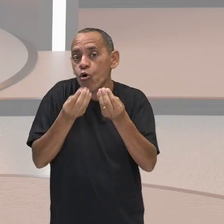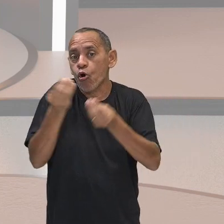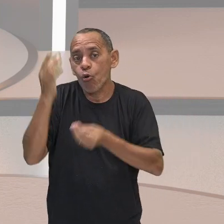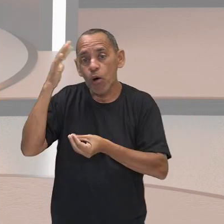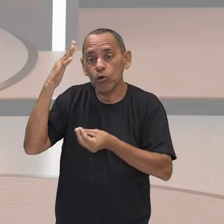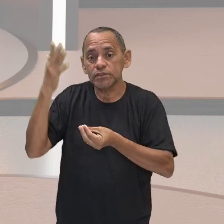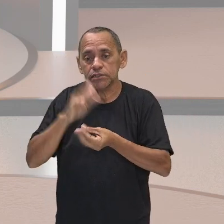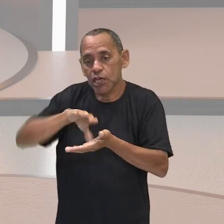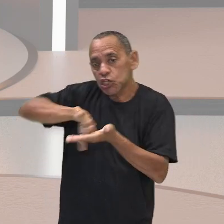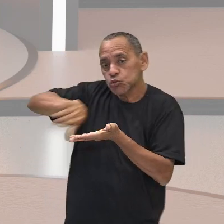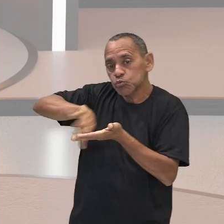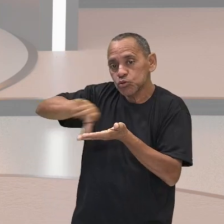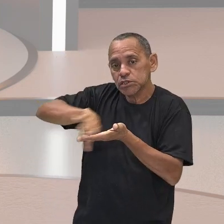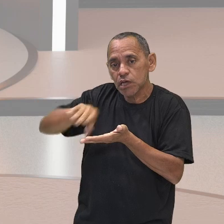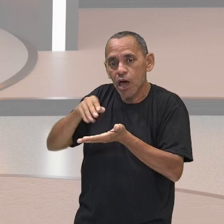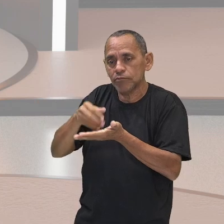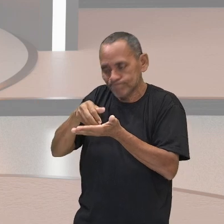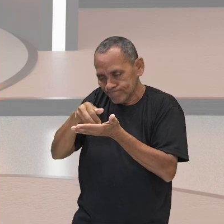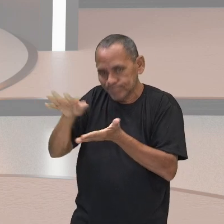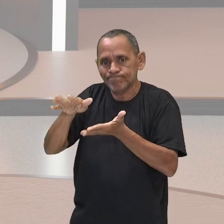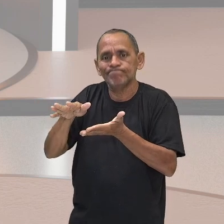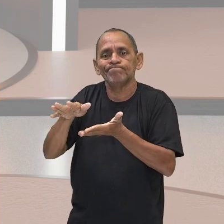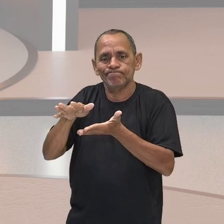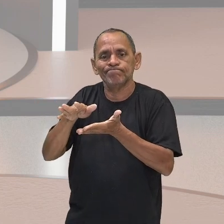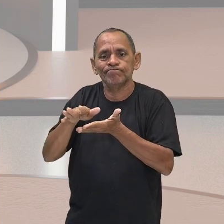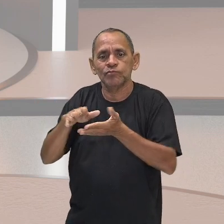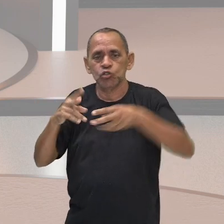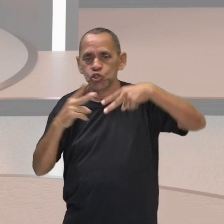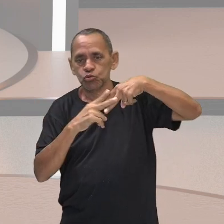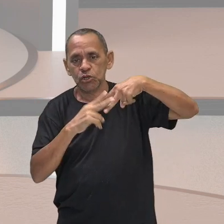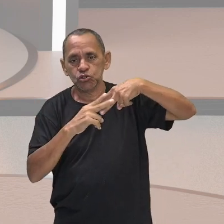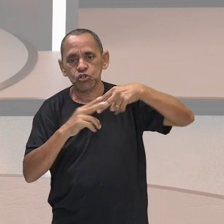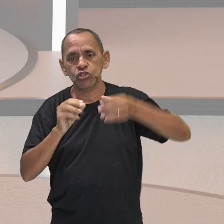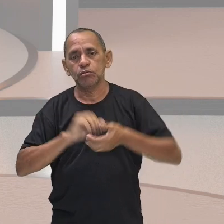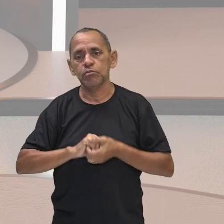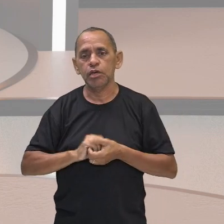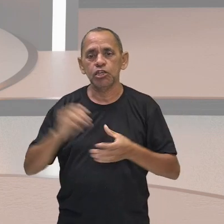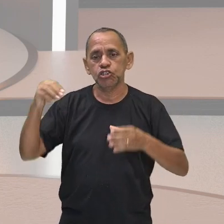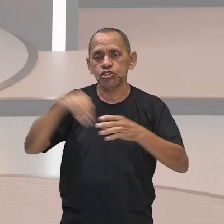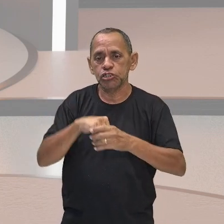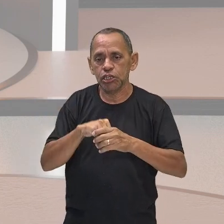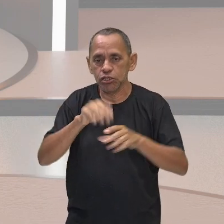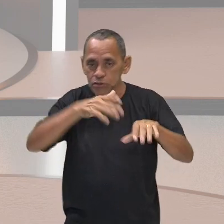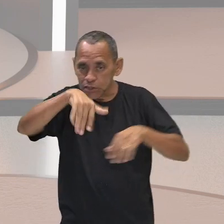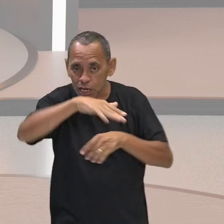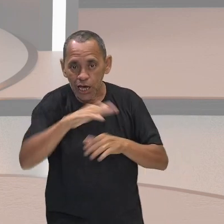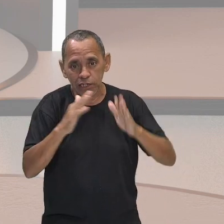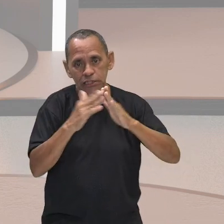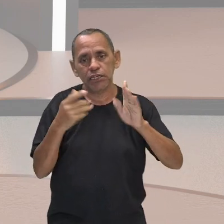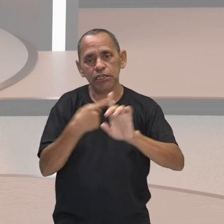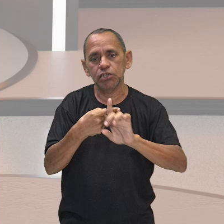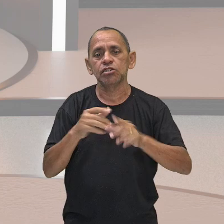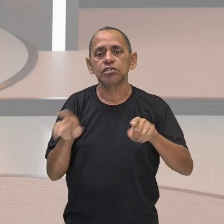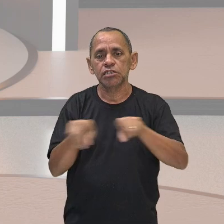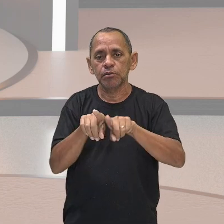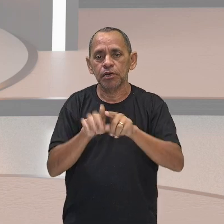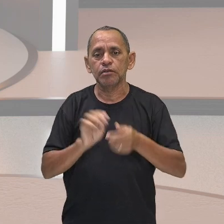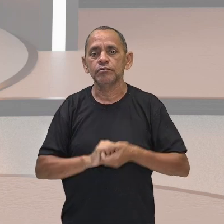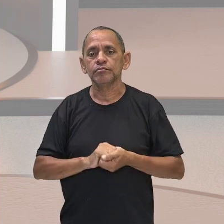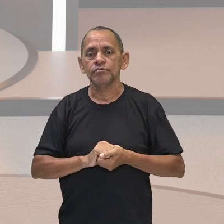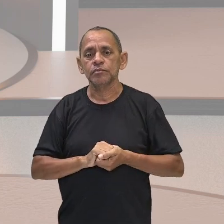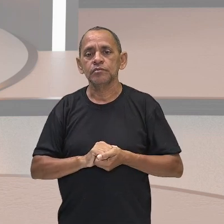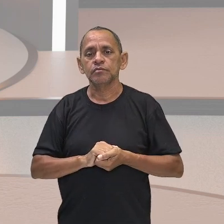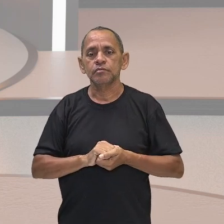mesma irmandade dele? Essa era aí uma briga principal, que foi resolvida, né, como nós vimos aí,